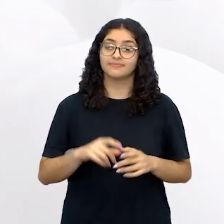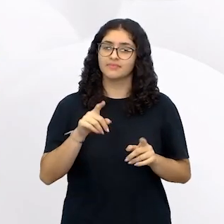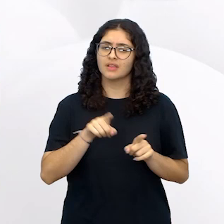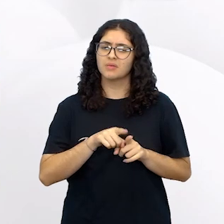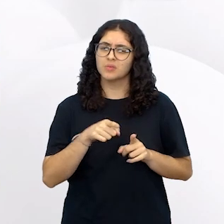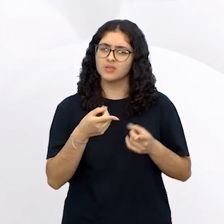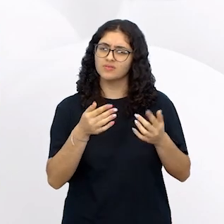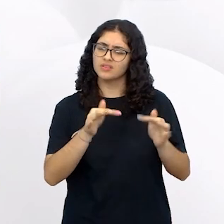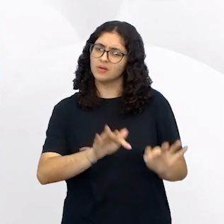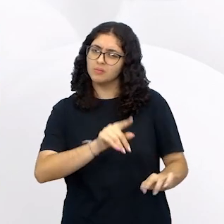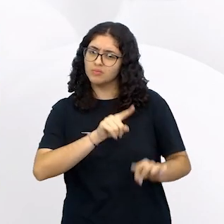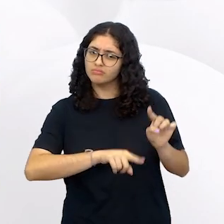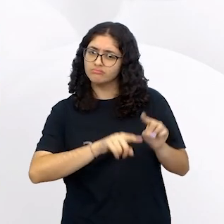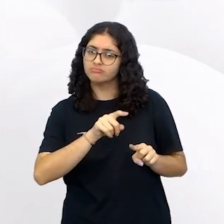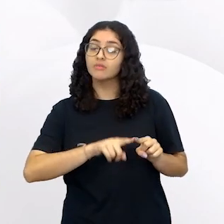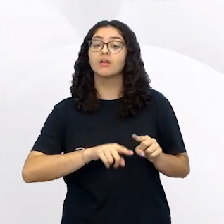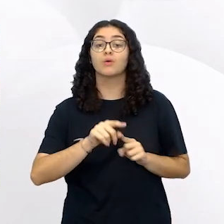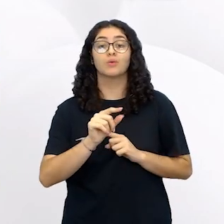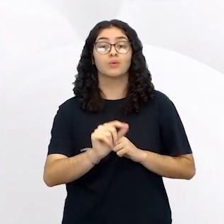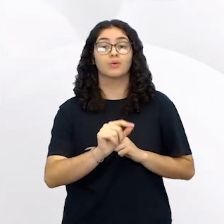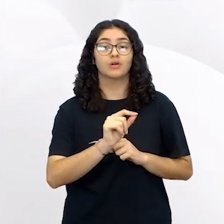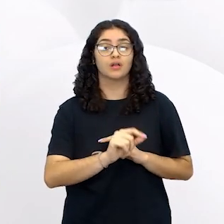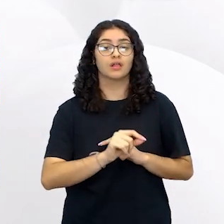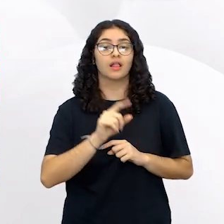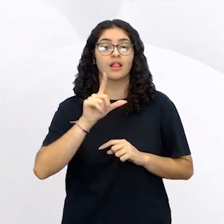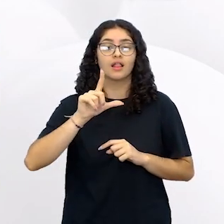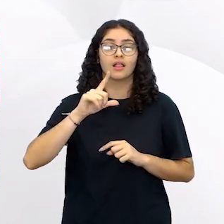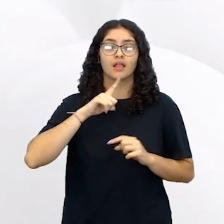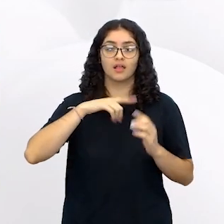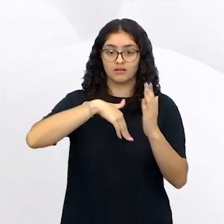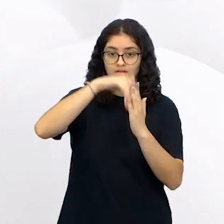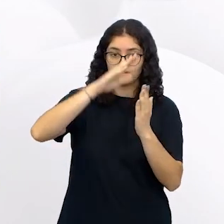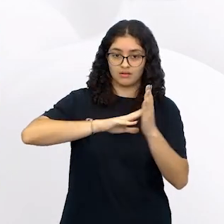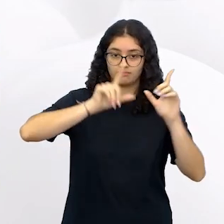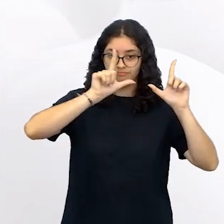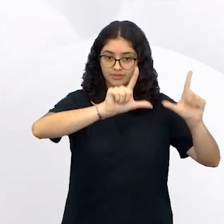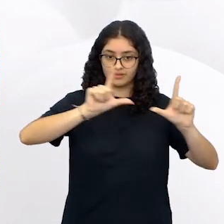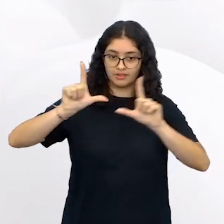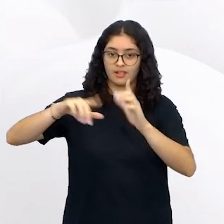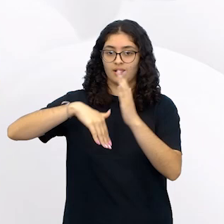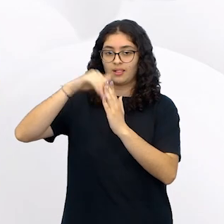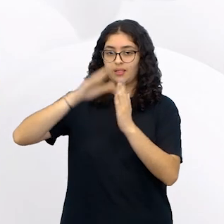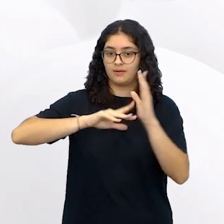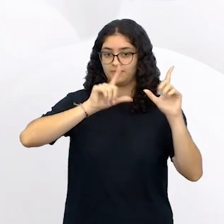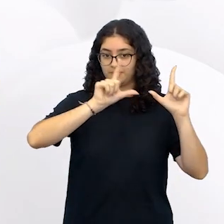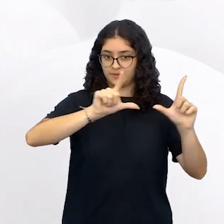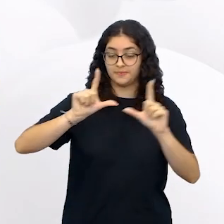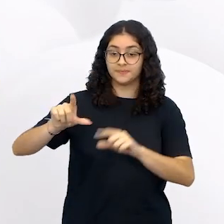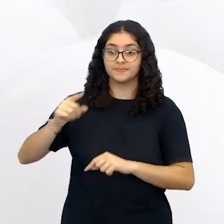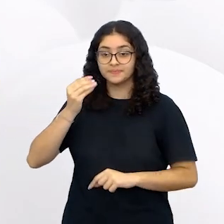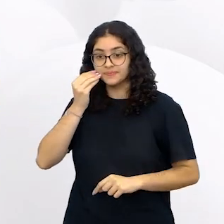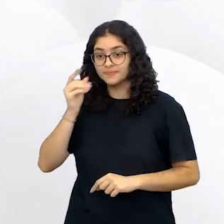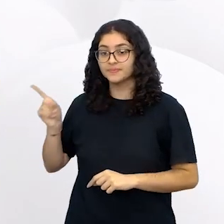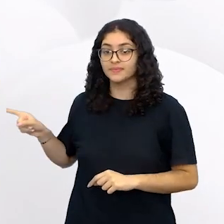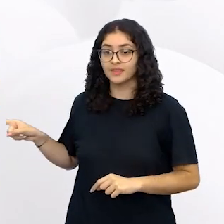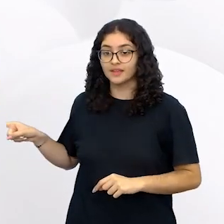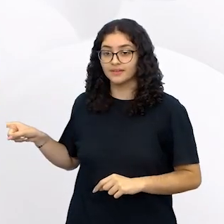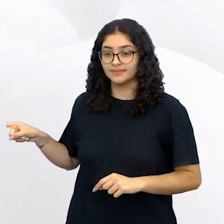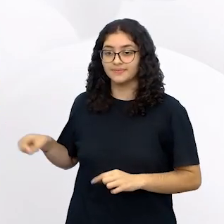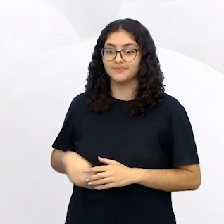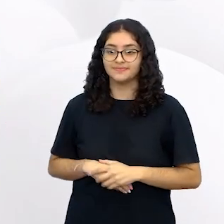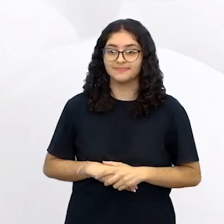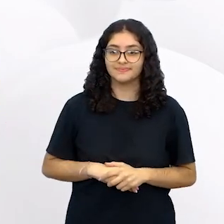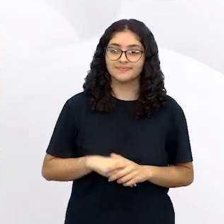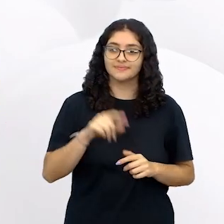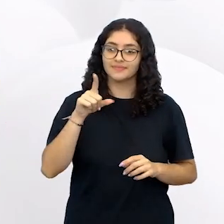resultado final, o produto final, seria um lambi-lambi. Lambi-lambi, para quem não conhece, tem até essa na imagem aí do moço passando aí na rua.